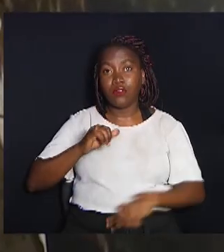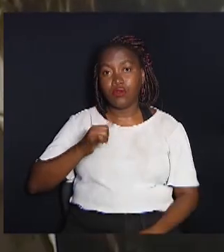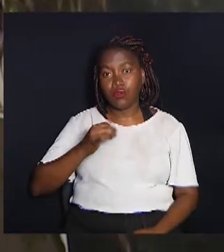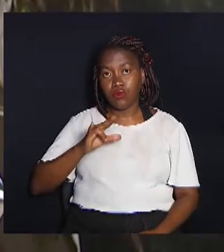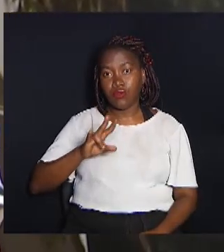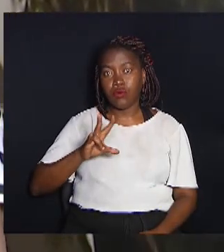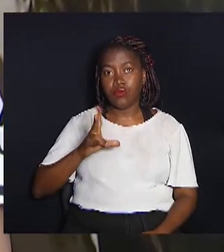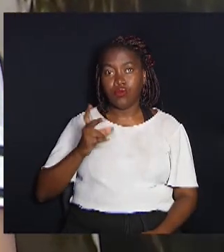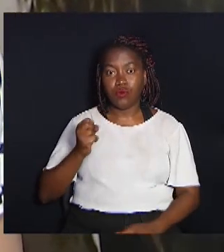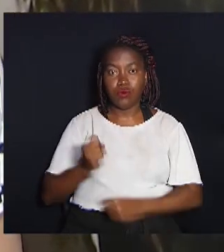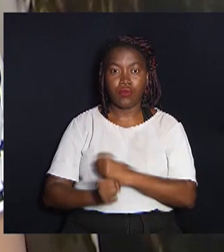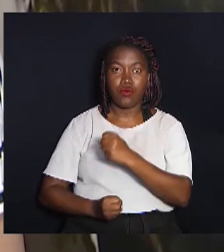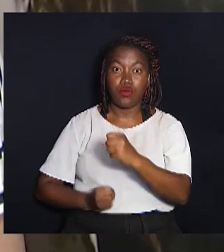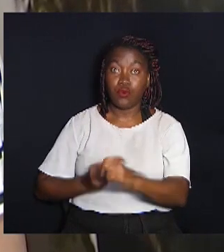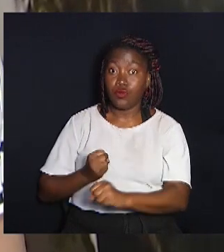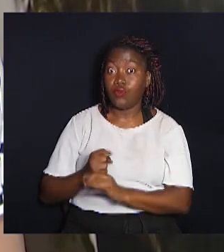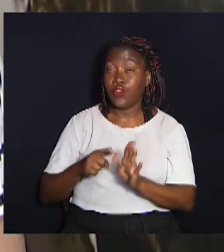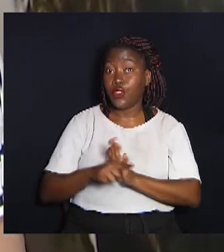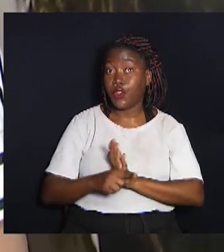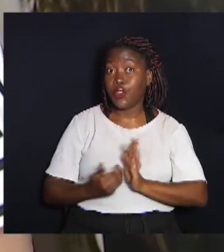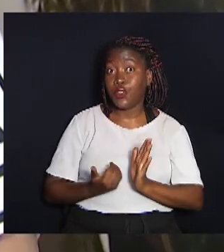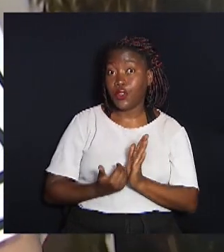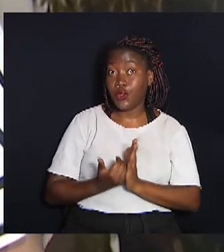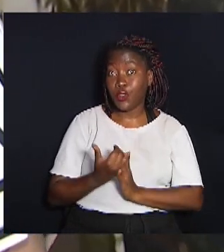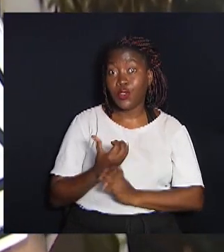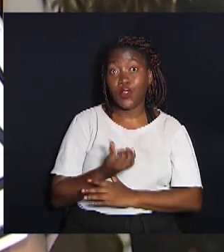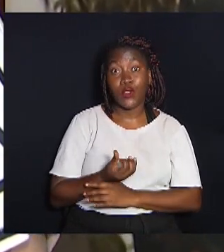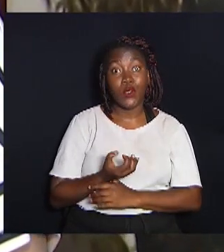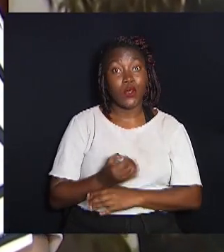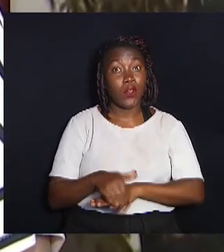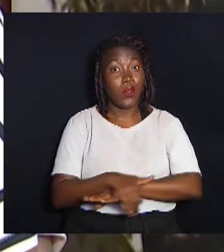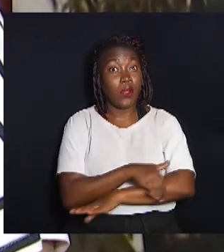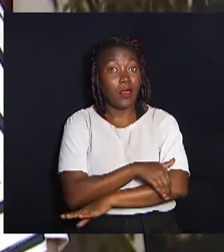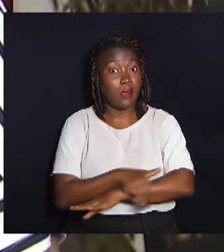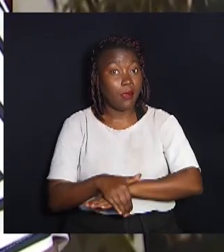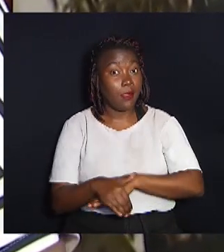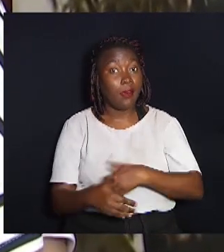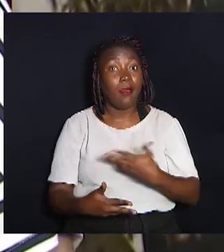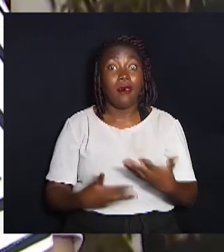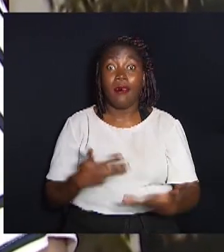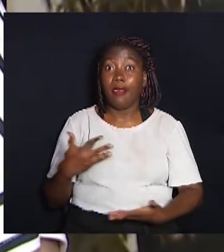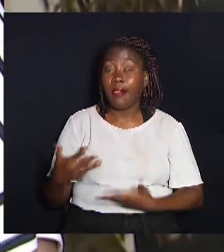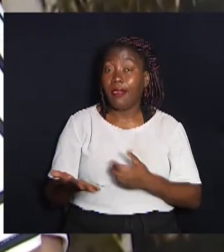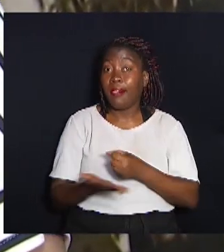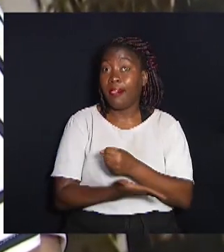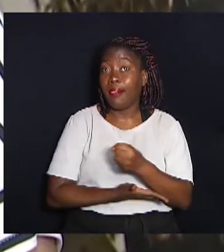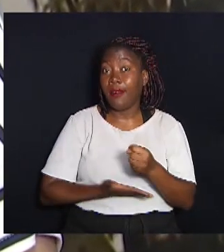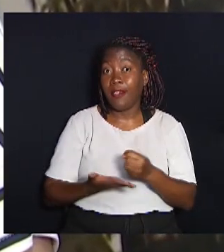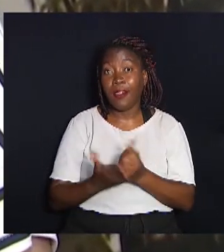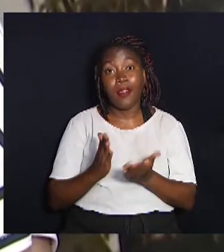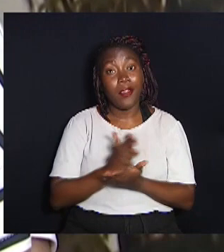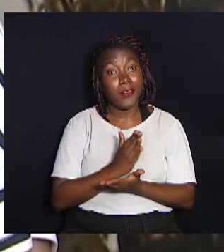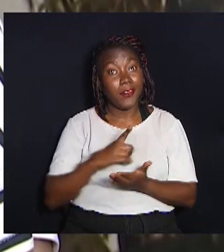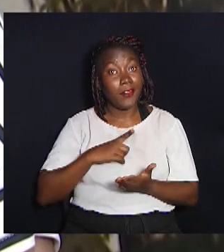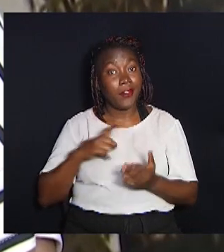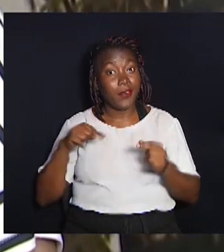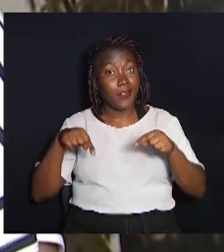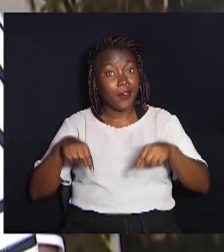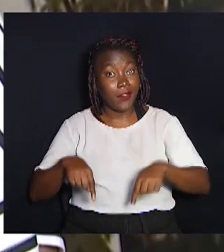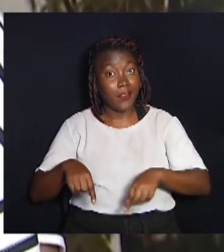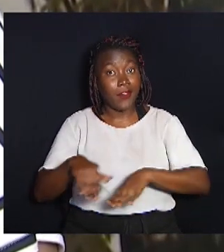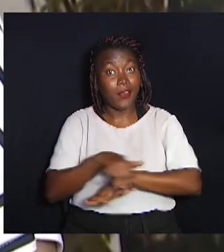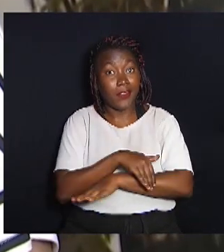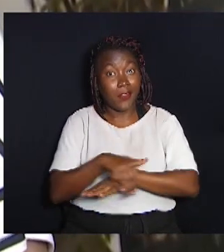A gente fez um levantamento inicial de 60 ruas, baseado num livro que nós temos aqui, das ruas da